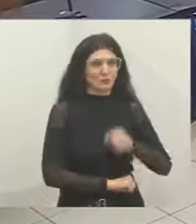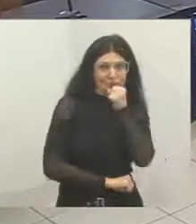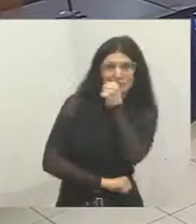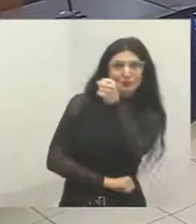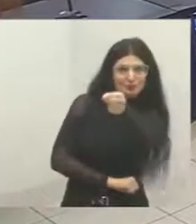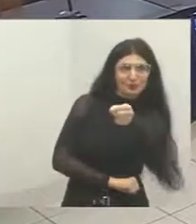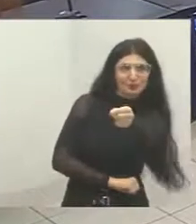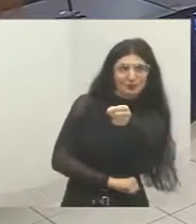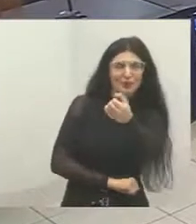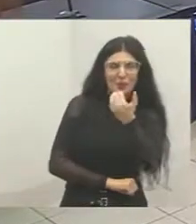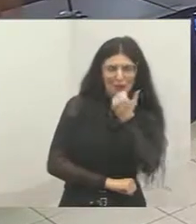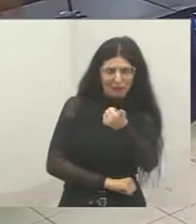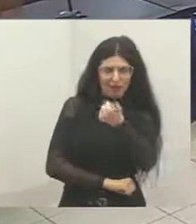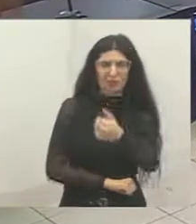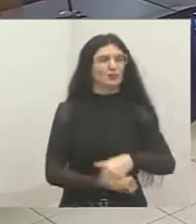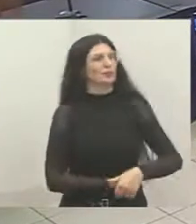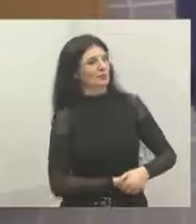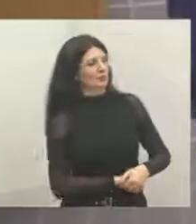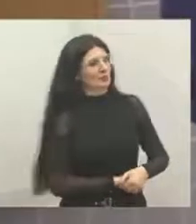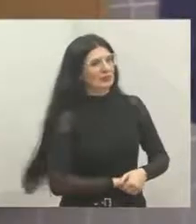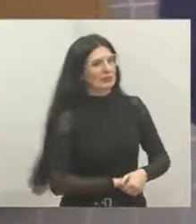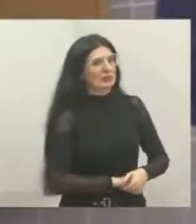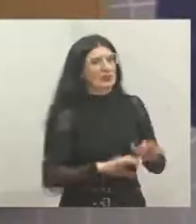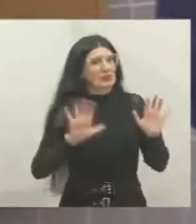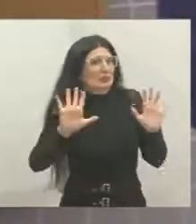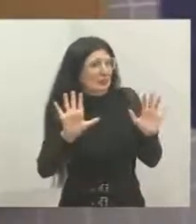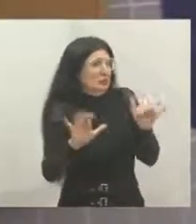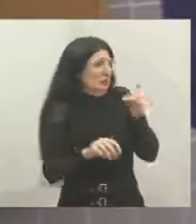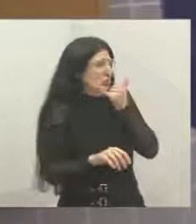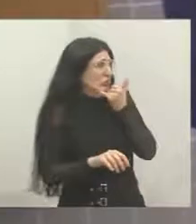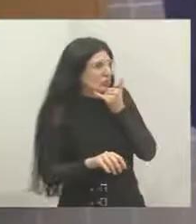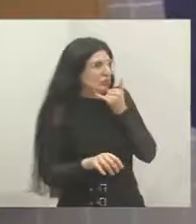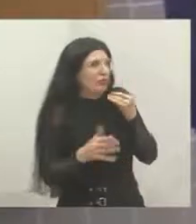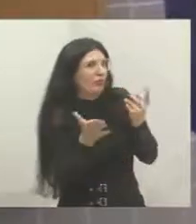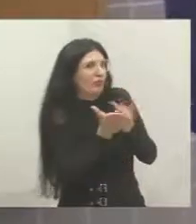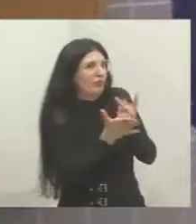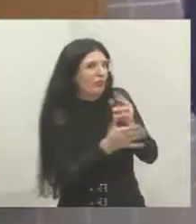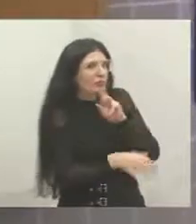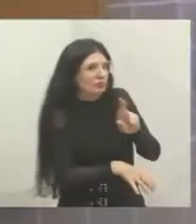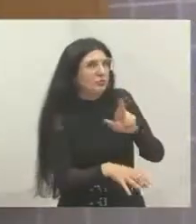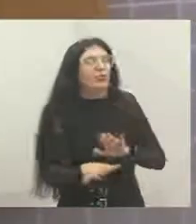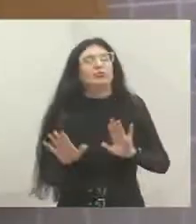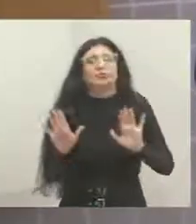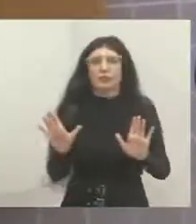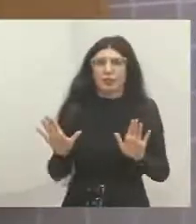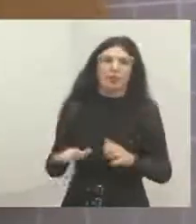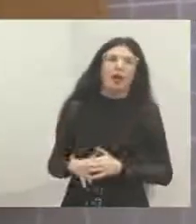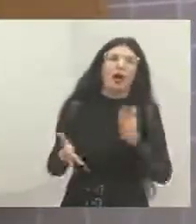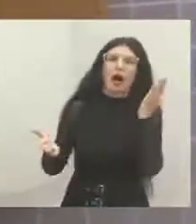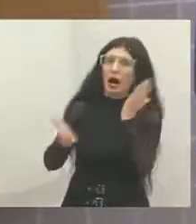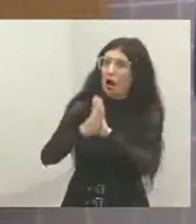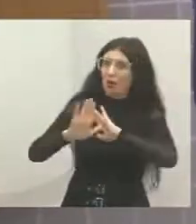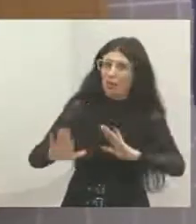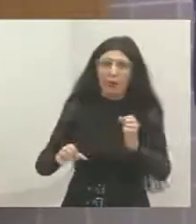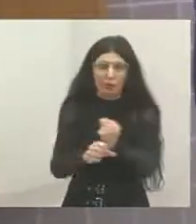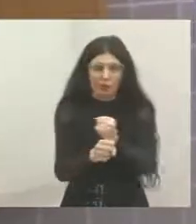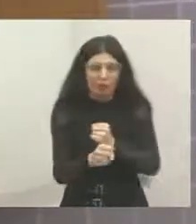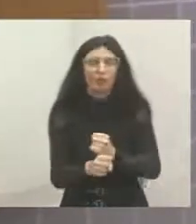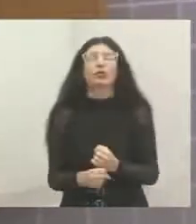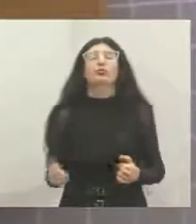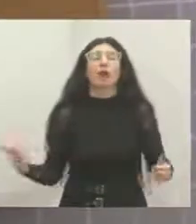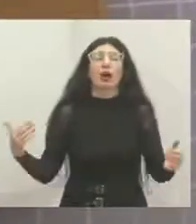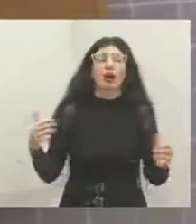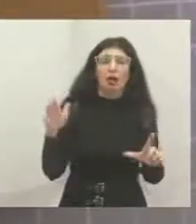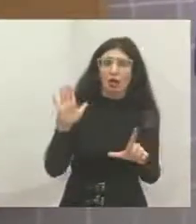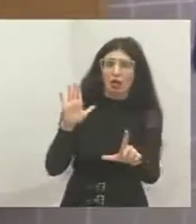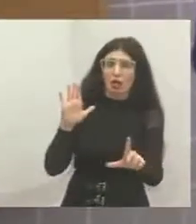aqui. Até foi dúbia aqui a resposta. Nós temos o encerramento do exercício, Então, até o fechamento da LOA,